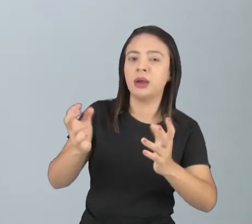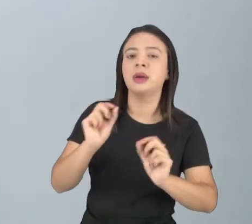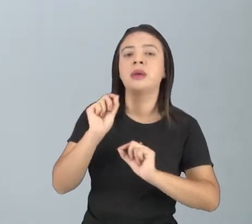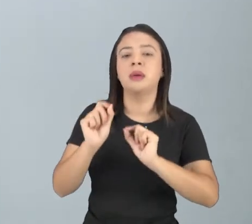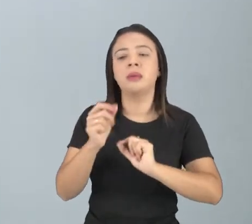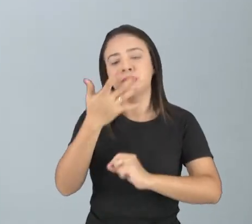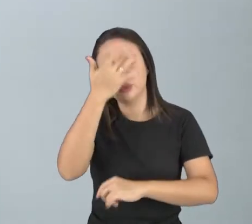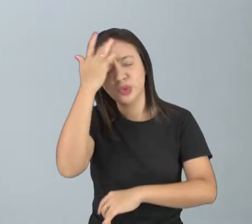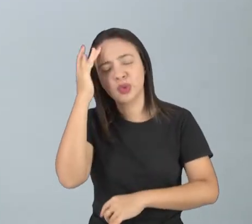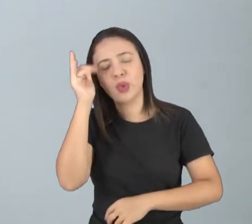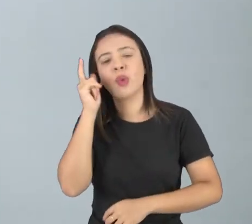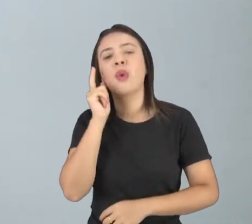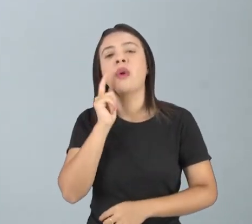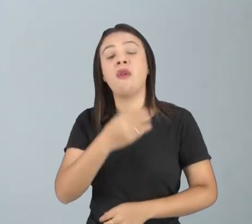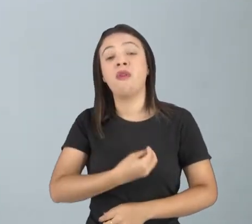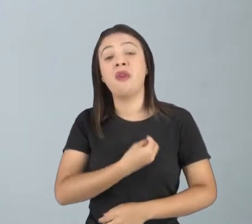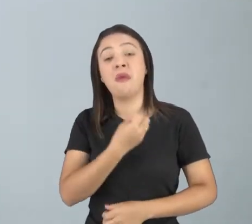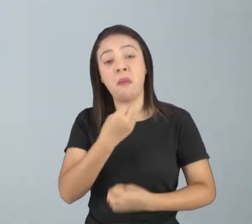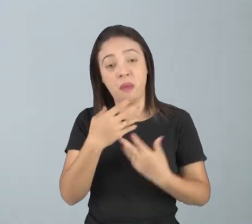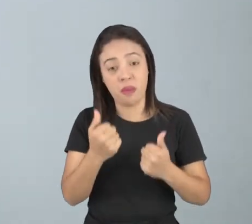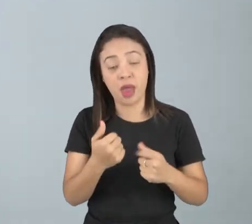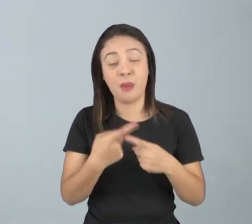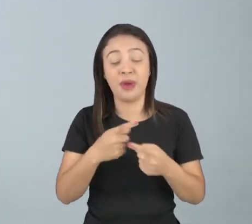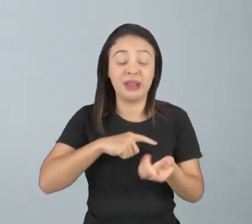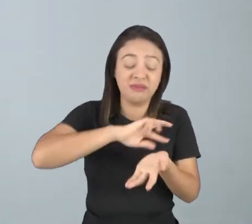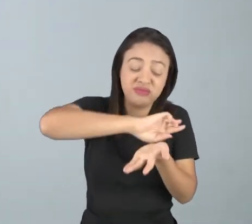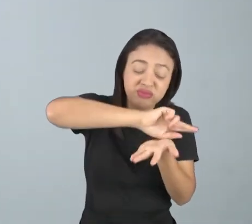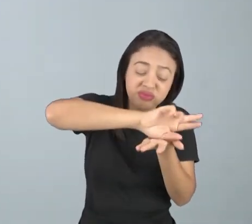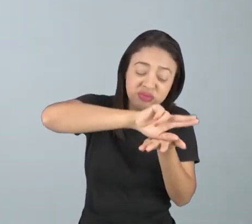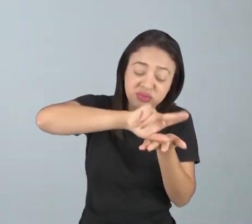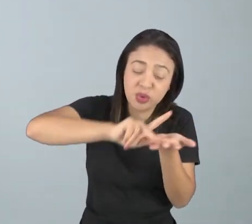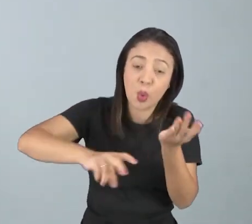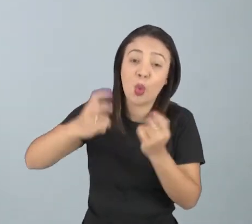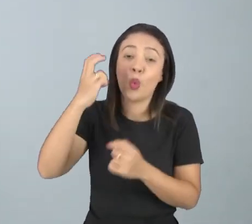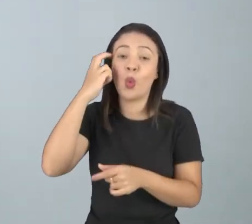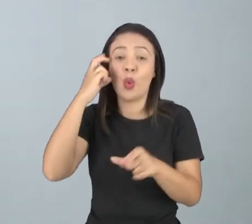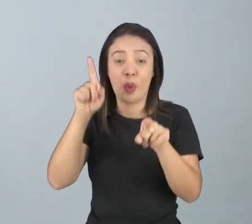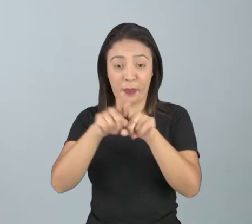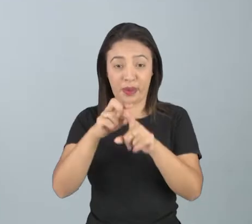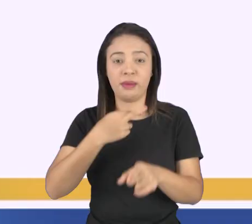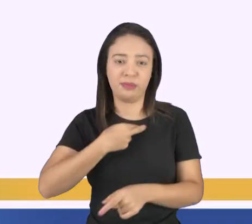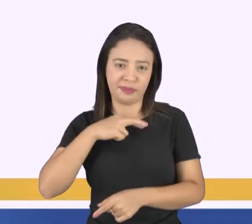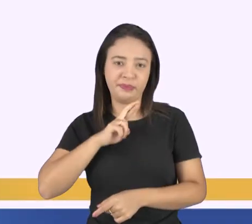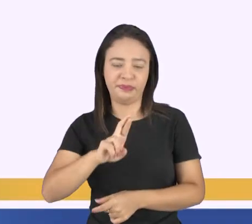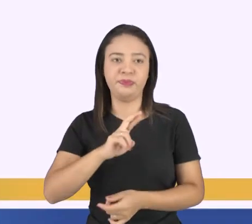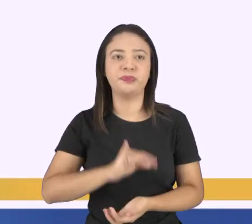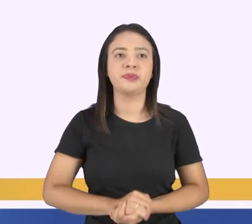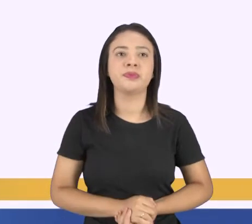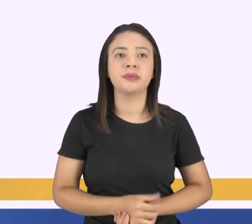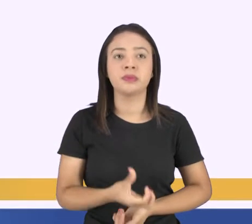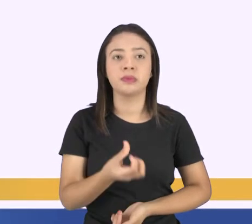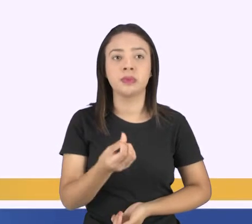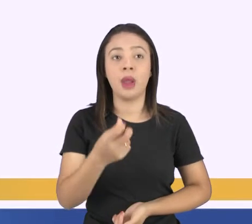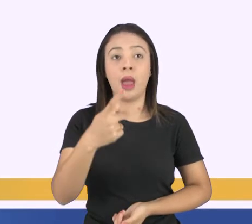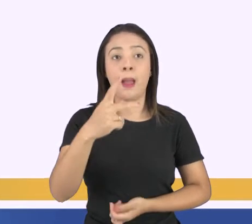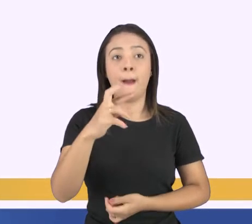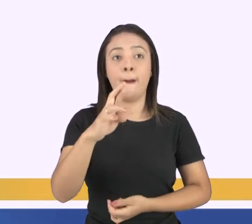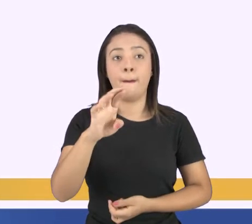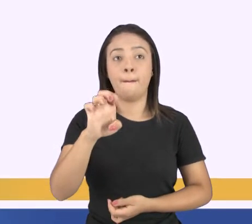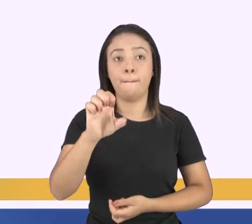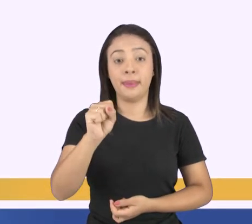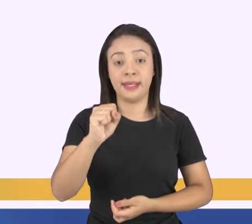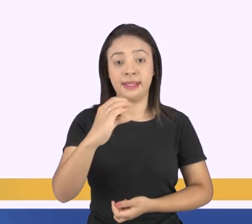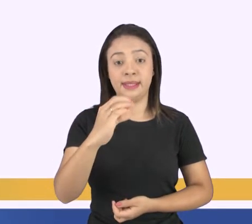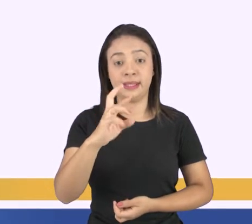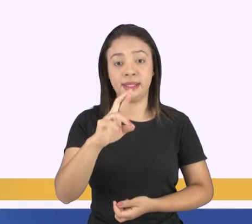conviver bem nesse ambiente de diversidade cultural e religiosa. Tudo bem? 6. Prescritivo